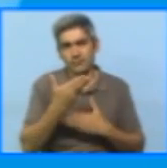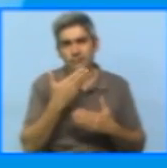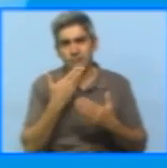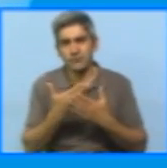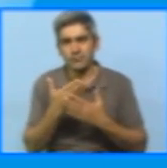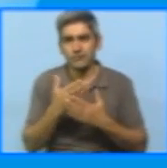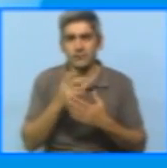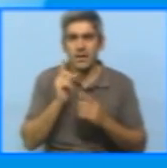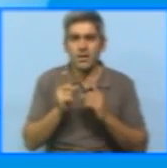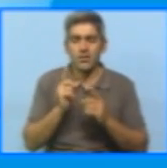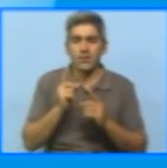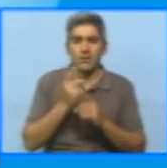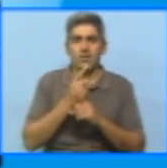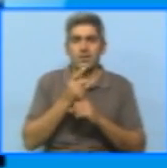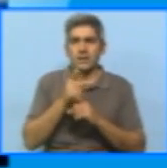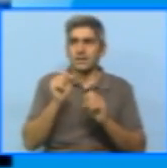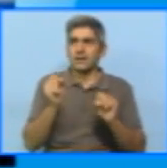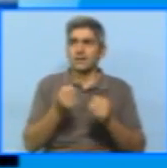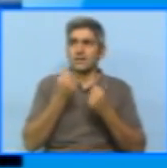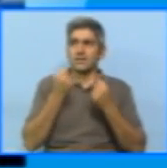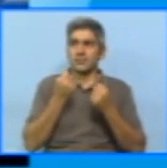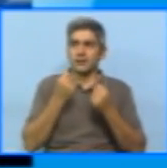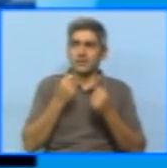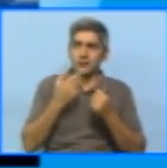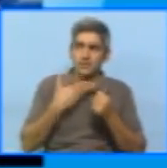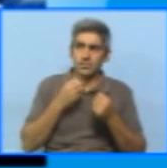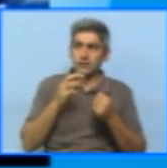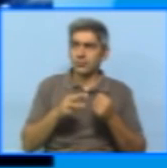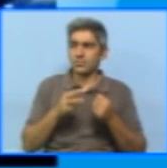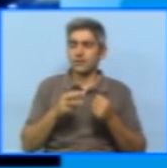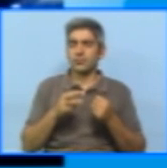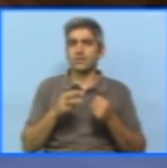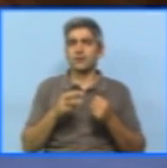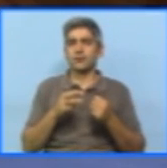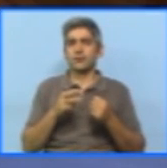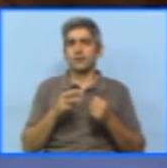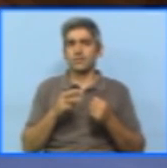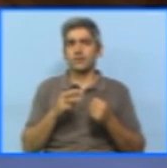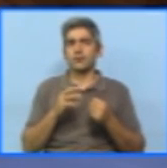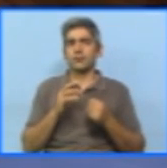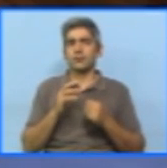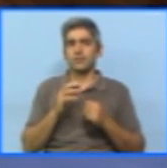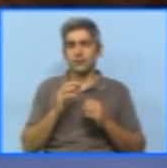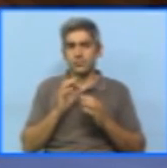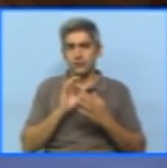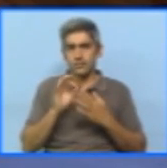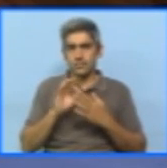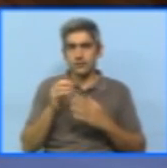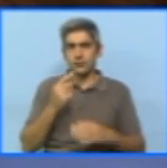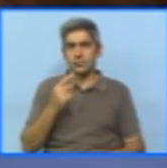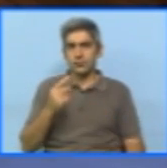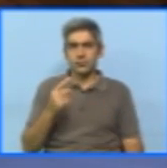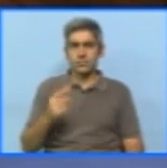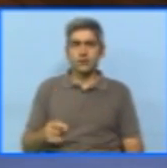que aquela salvação que é dom se realize concretamente em cada